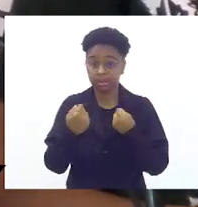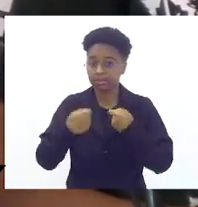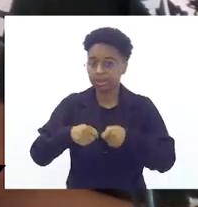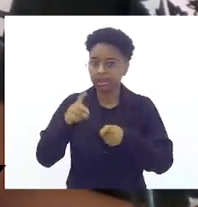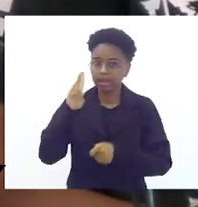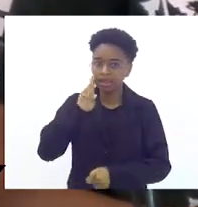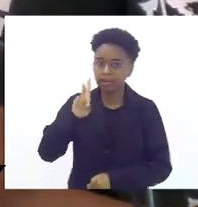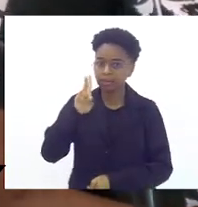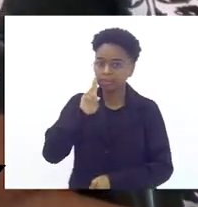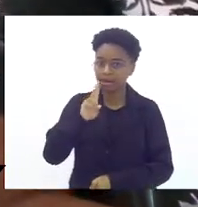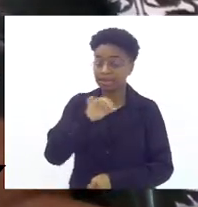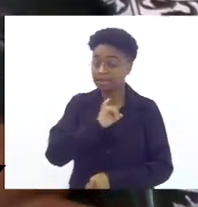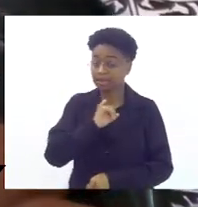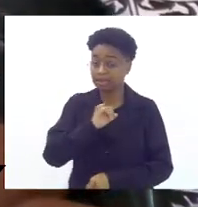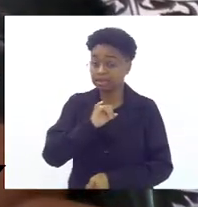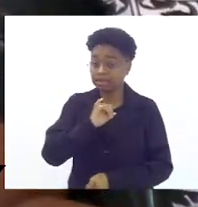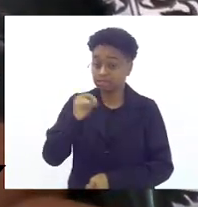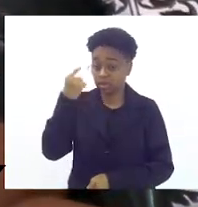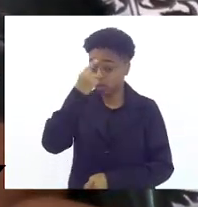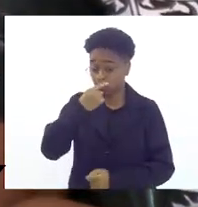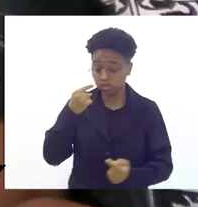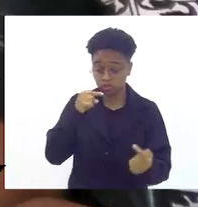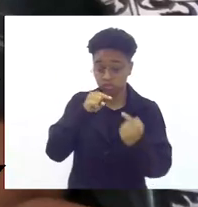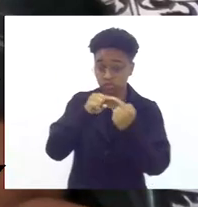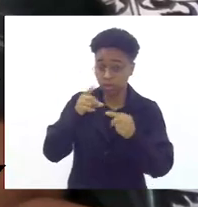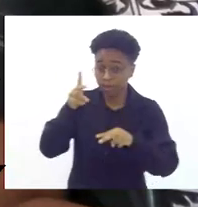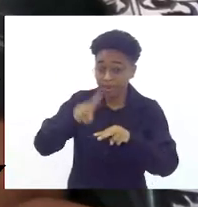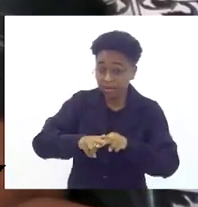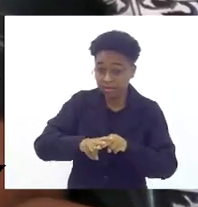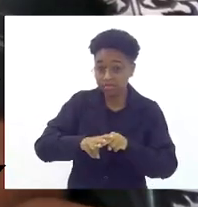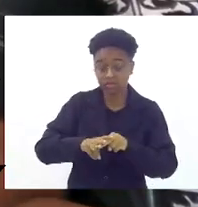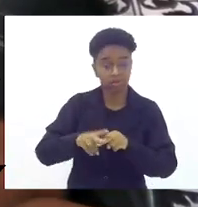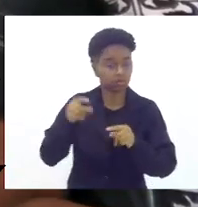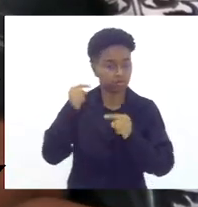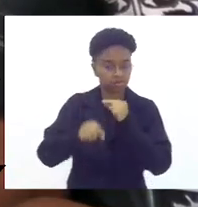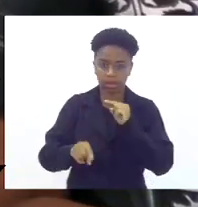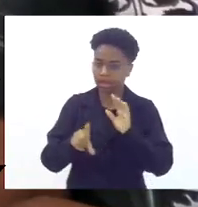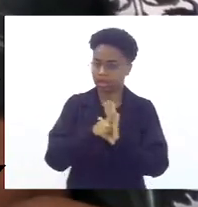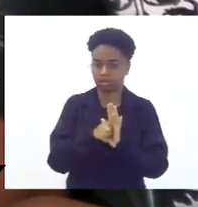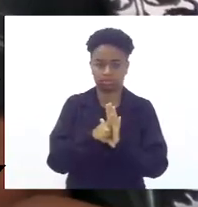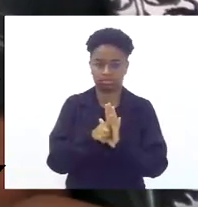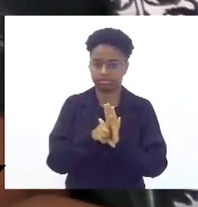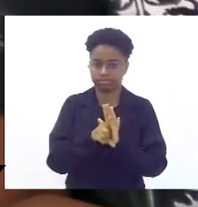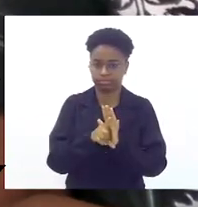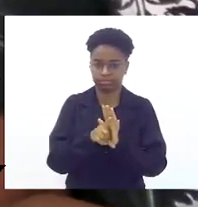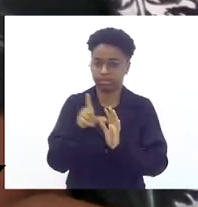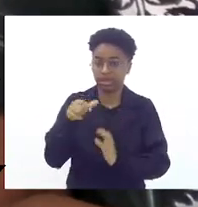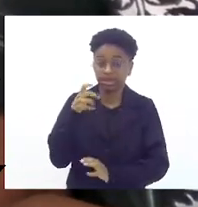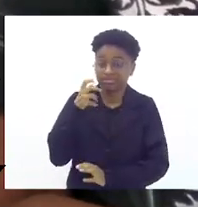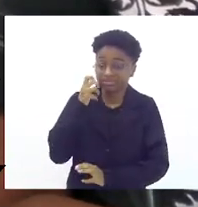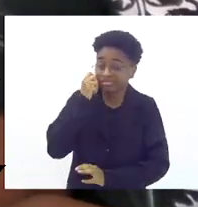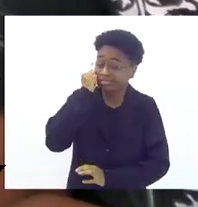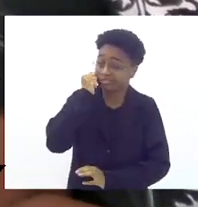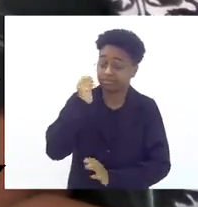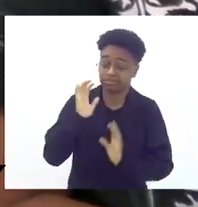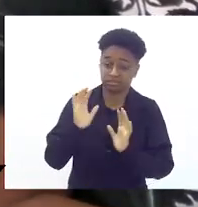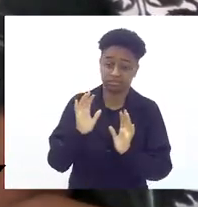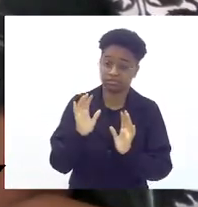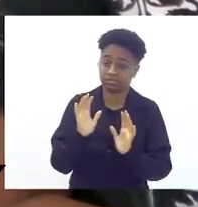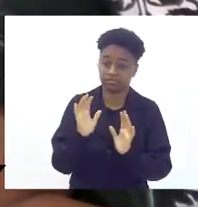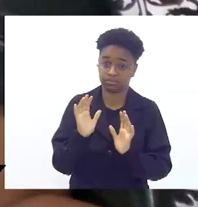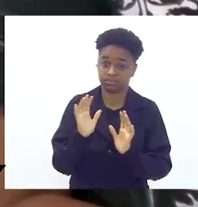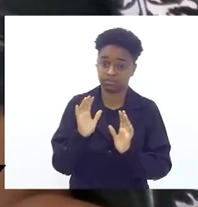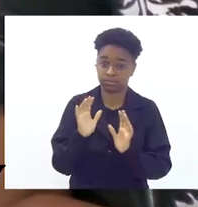por reconhecimento fotográfico é legal é constrangedor delegada é constrangedor é constrangedor